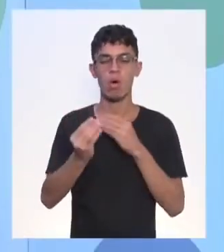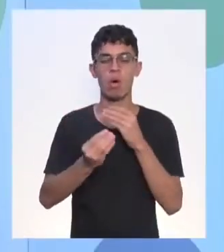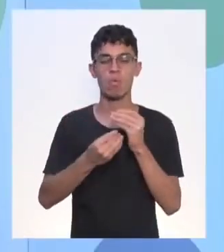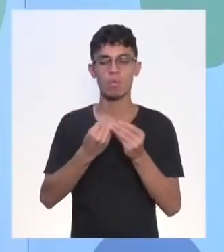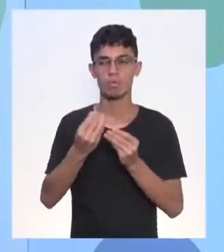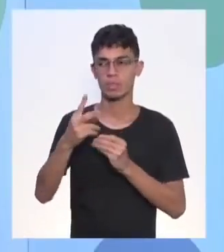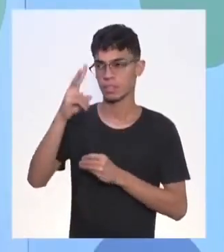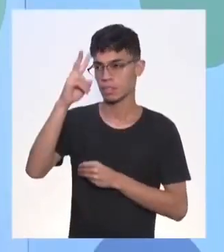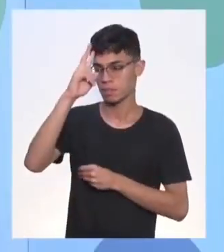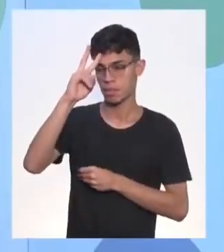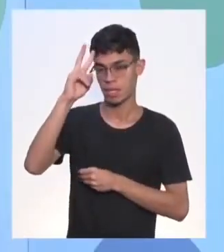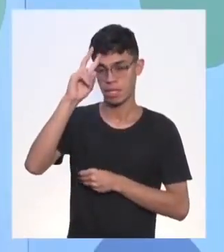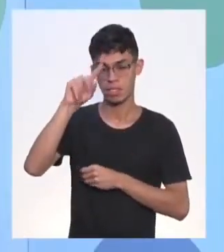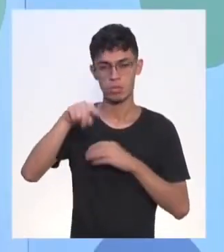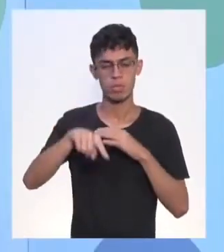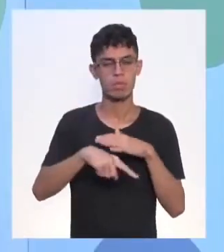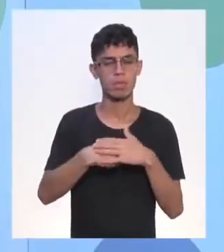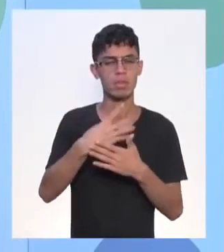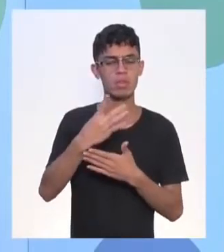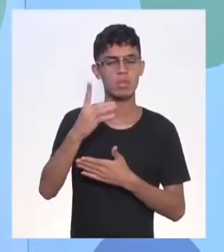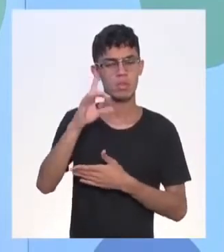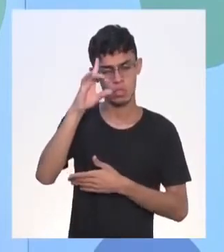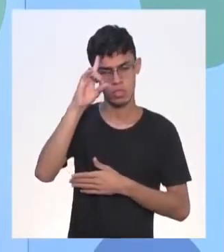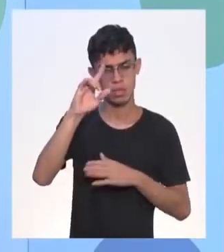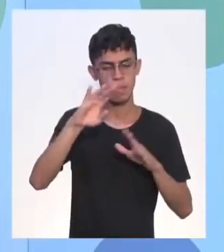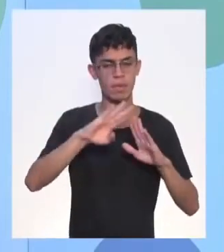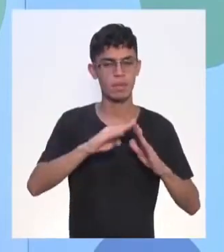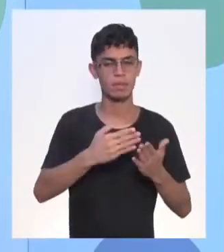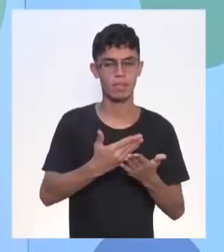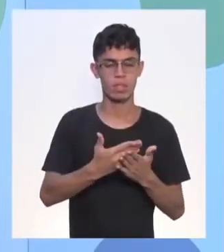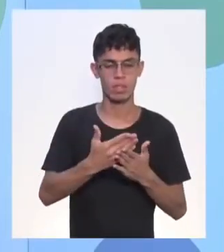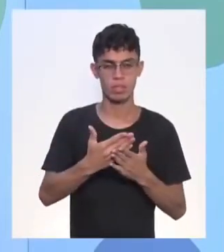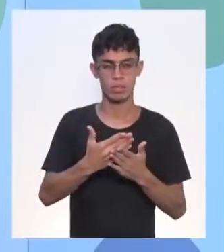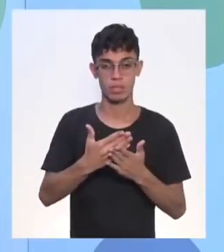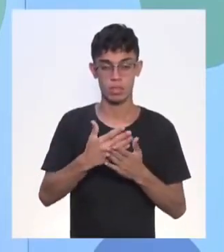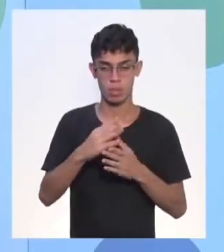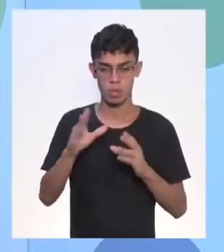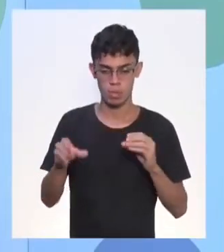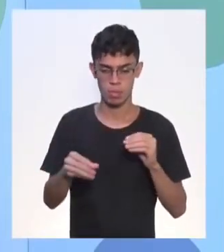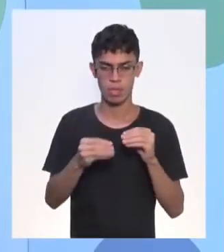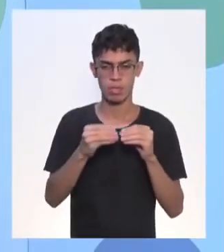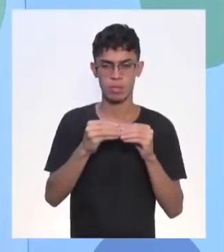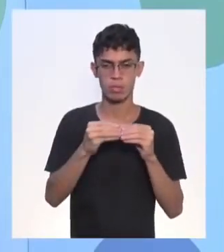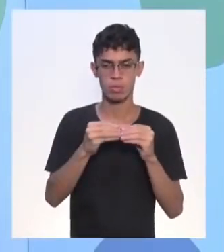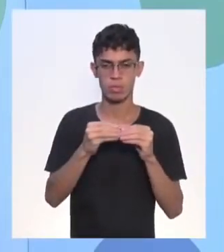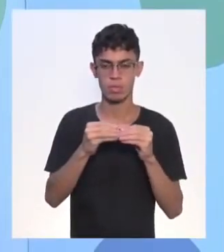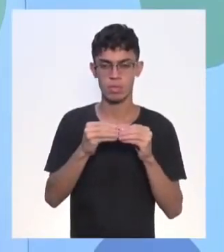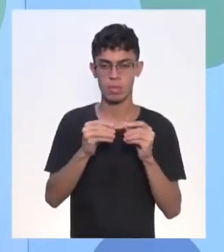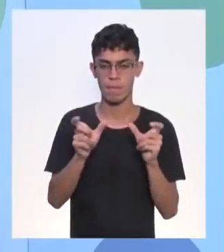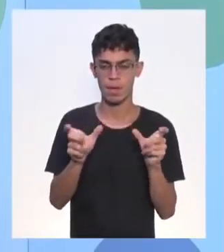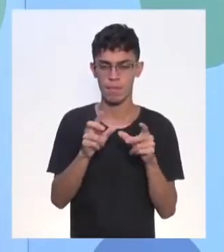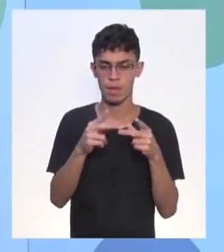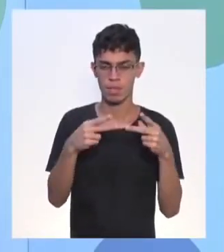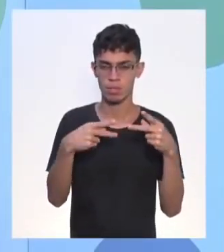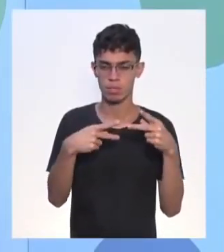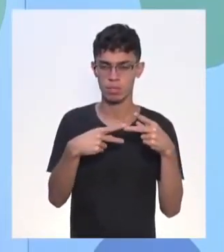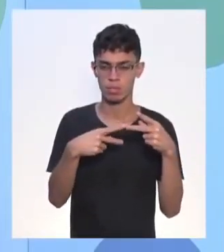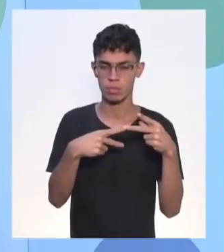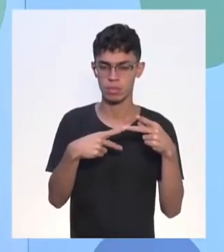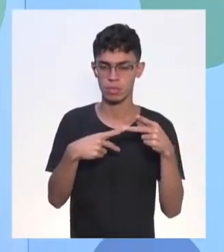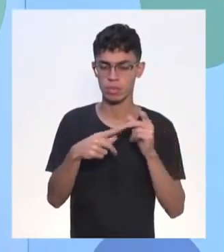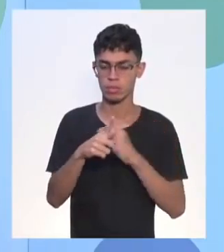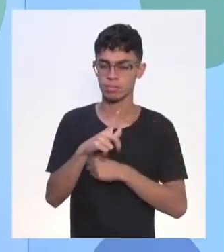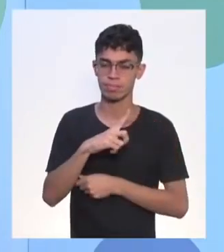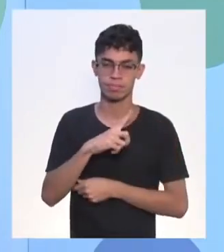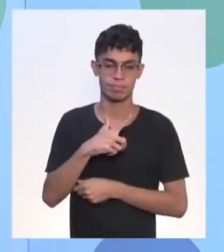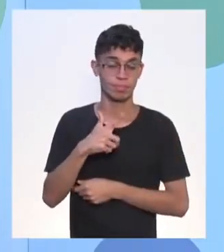a lembrança do meu primeiro dia de escola. Não é complemento do verbo, tá? É a forma como ele guarda. Então, isso aí a gente chama de termo